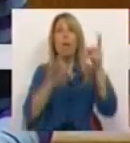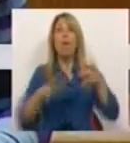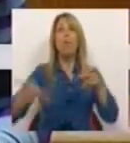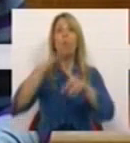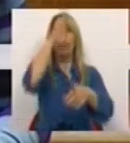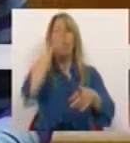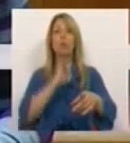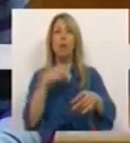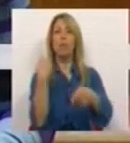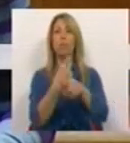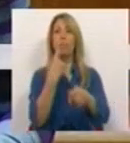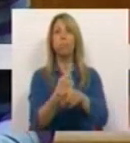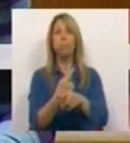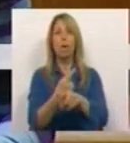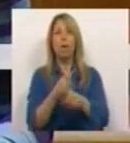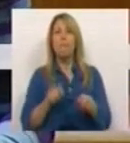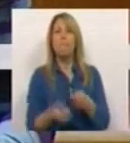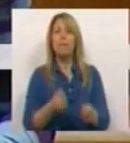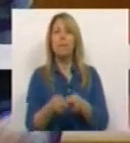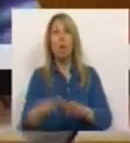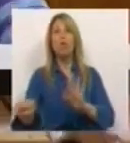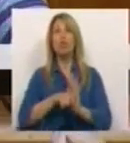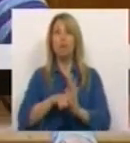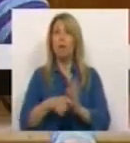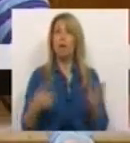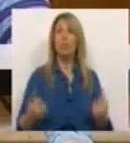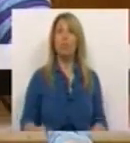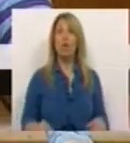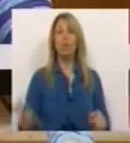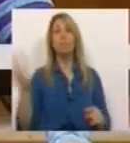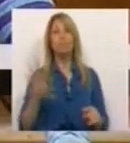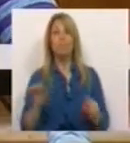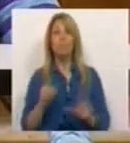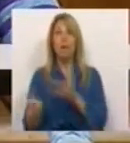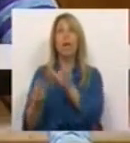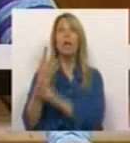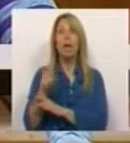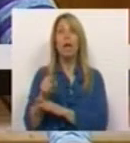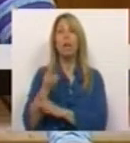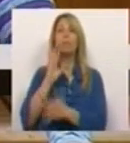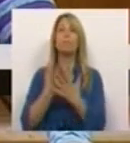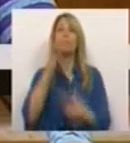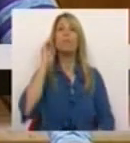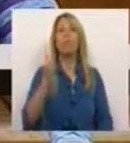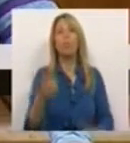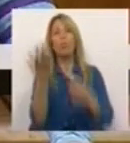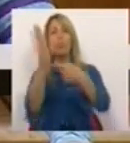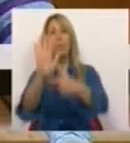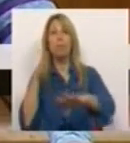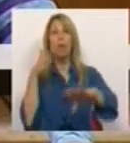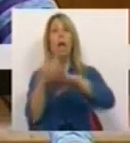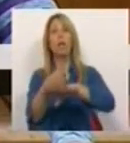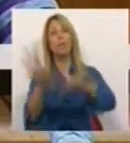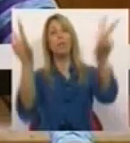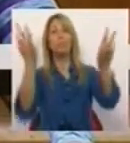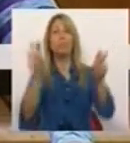Estados sob uma constante e inaceitável pressão e chantagem. Instrumentos e mecanismos criados para imporem, por exemplo, através das